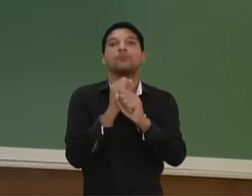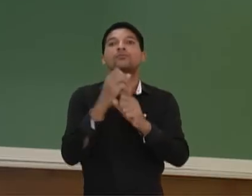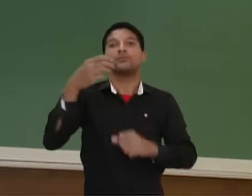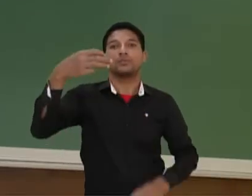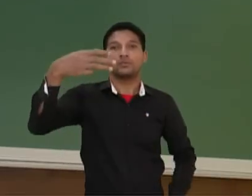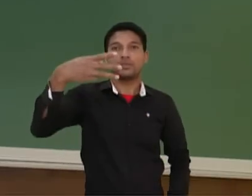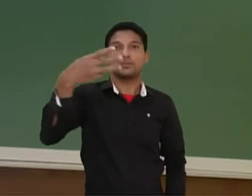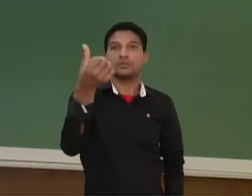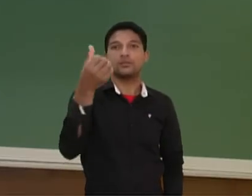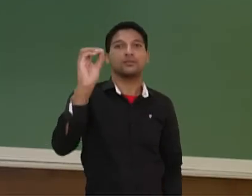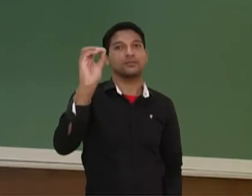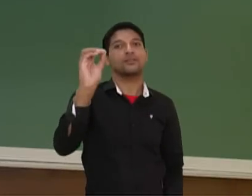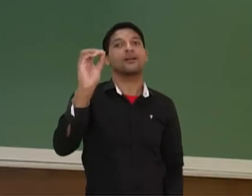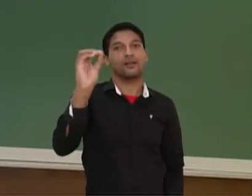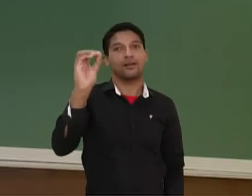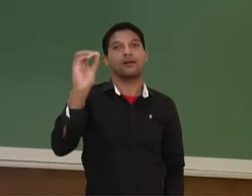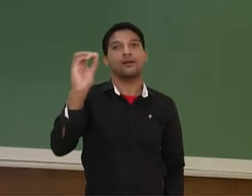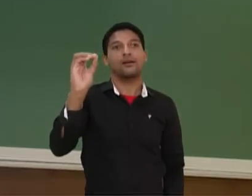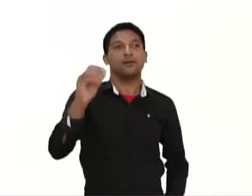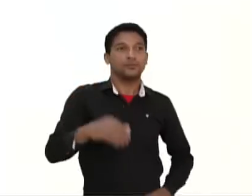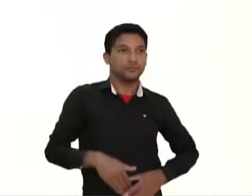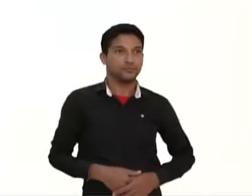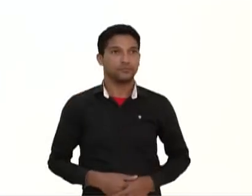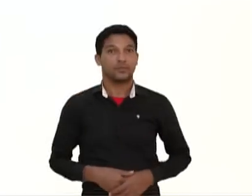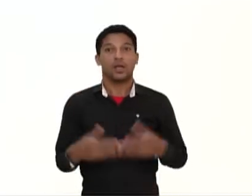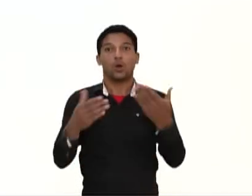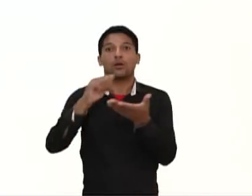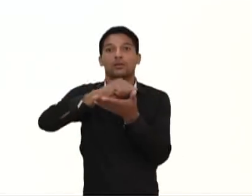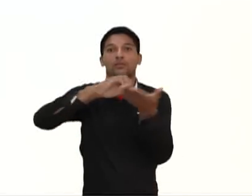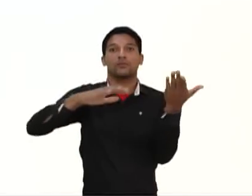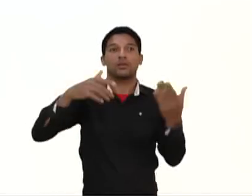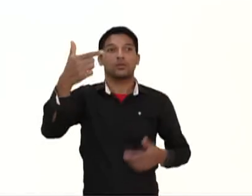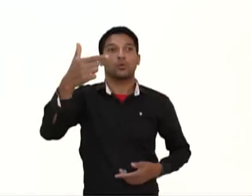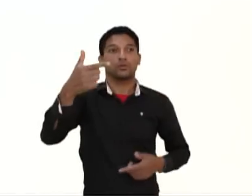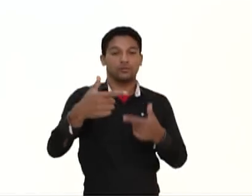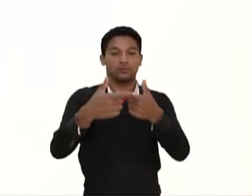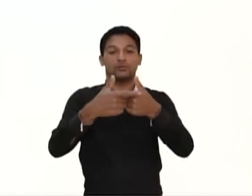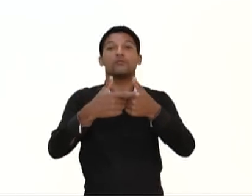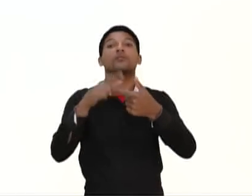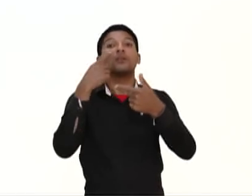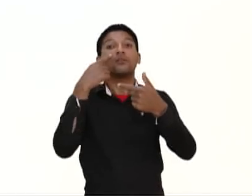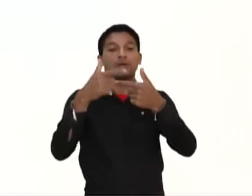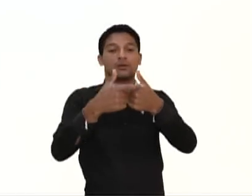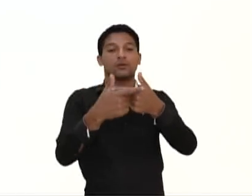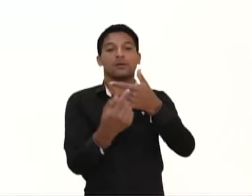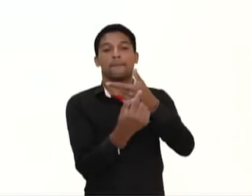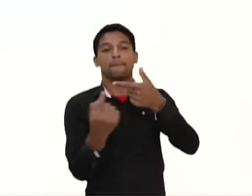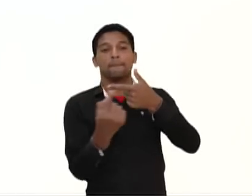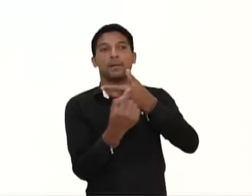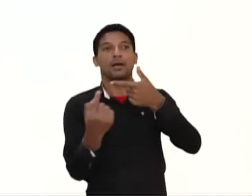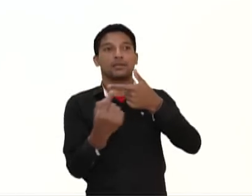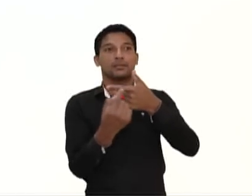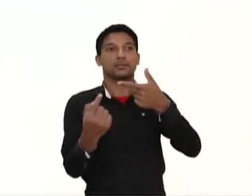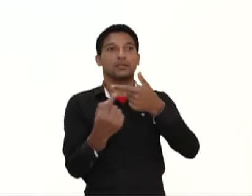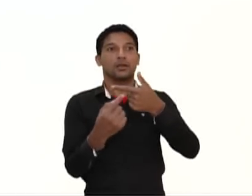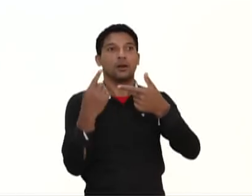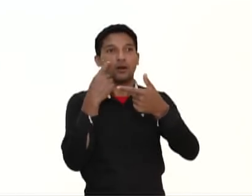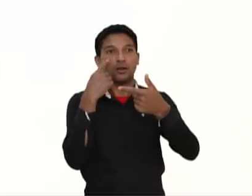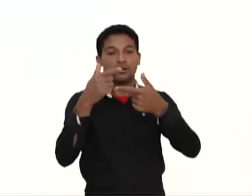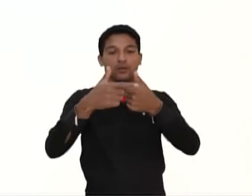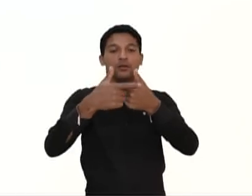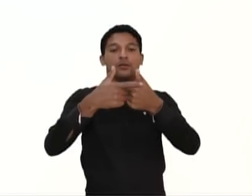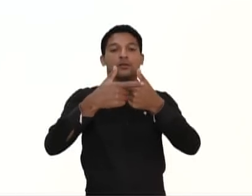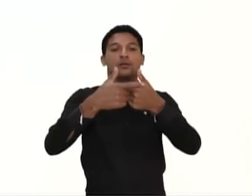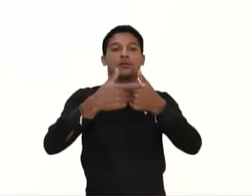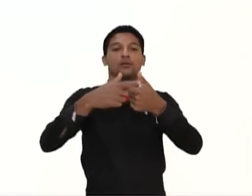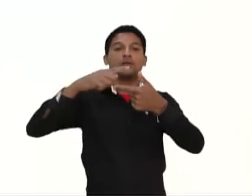agora. No exercício 2, eu quero que você determine a base média de um trapézio cujas bases medem 4 centímetros e